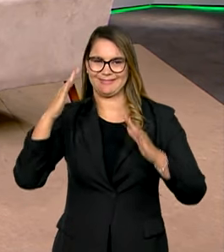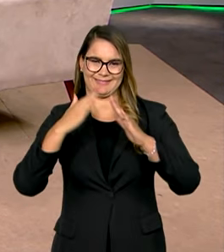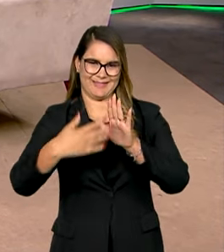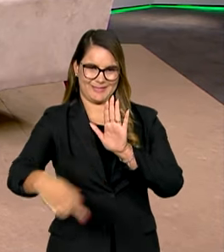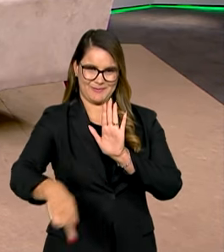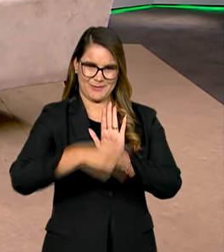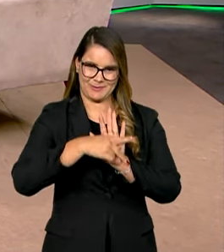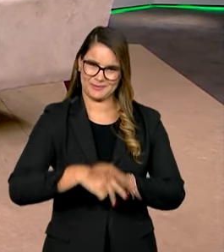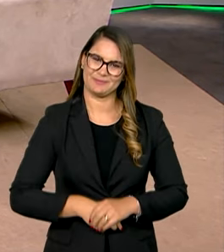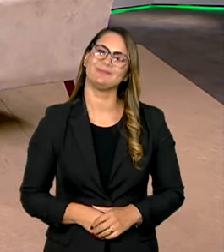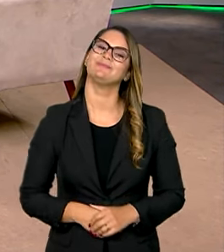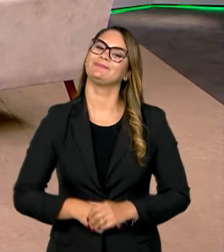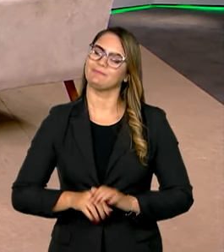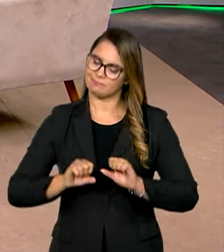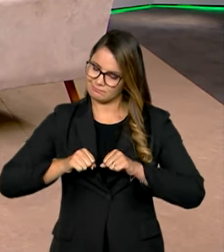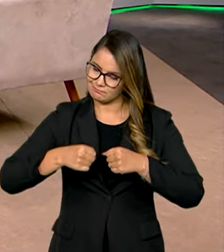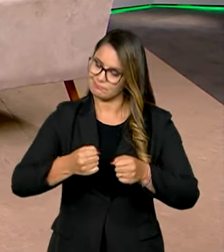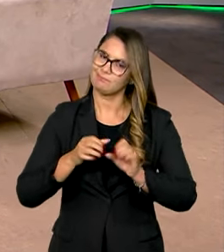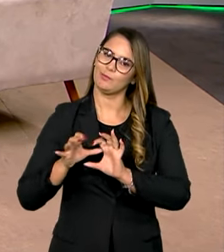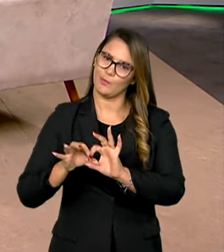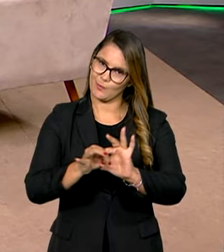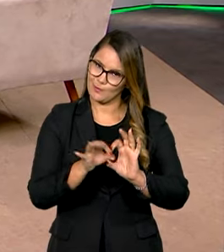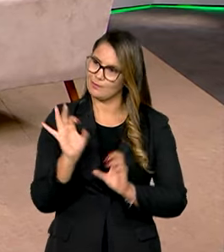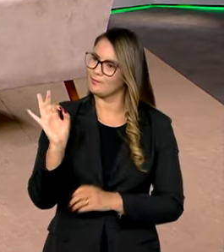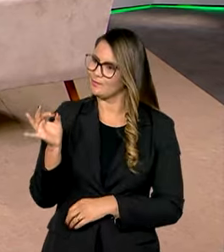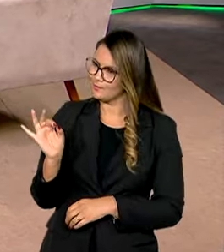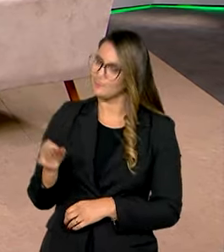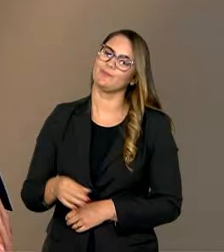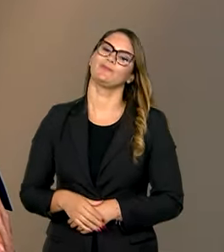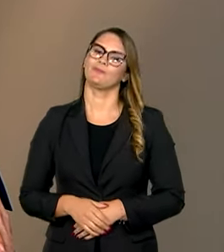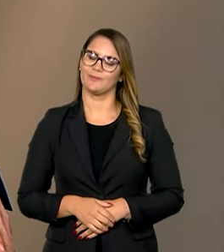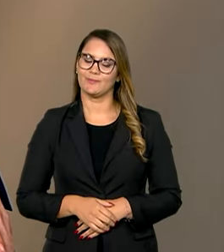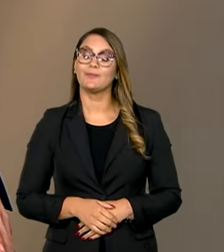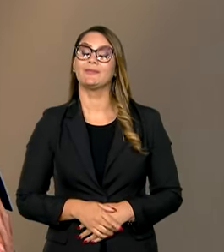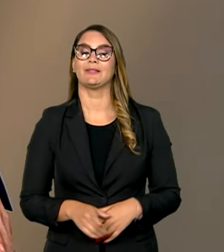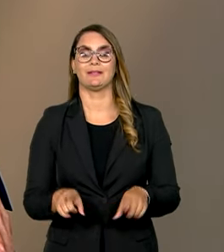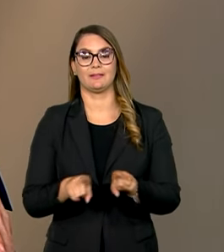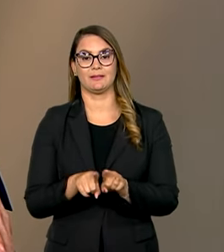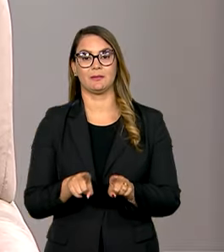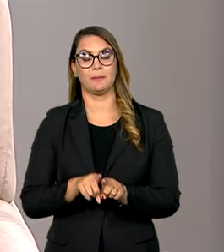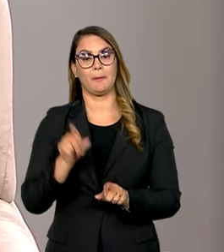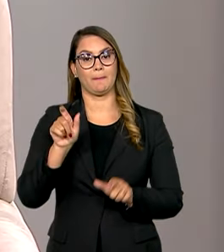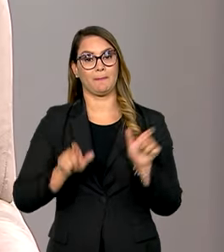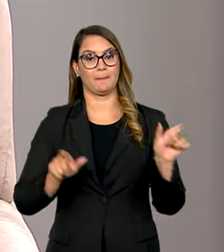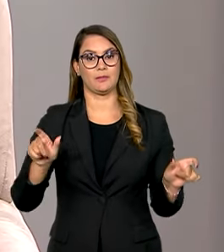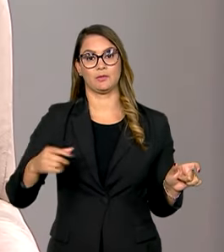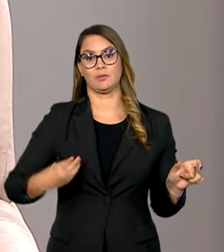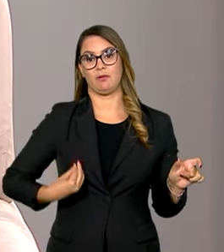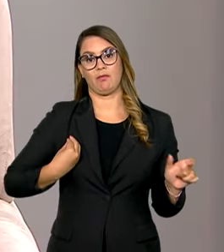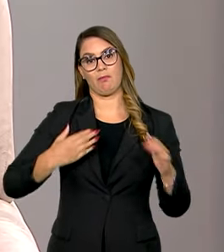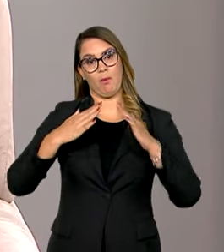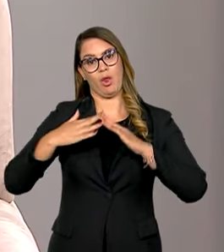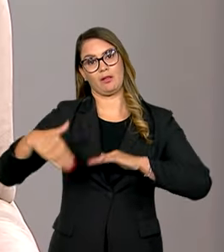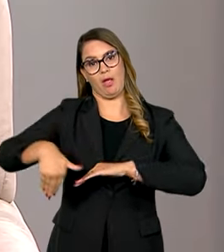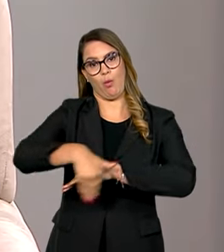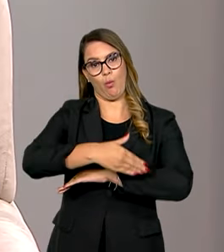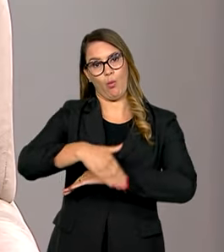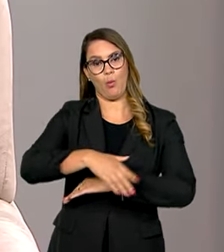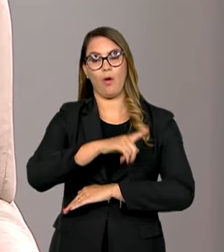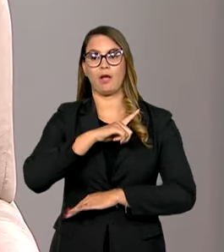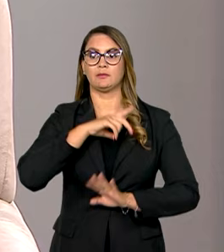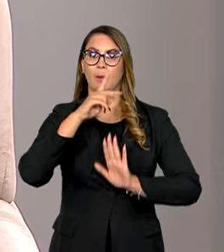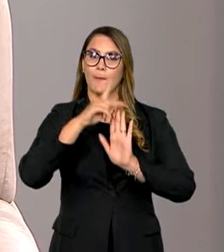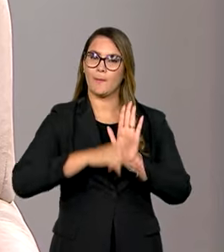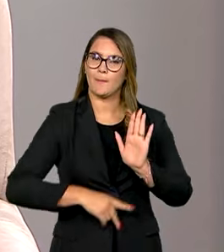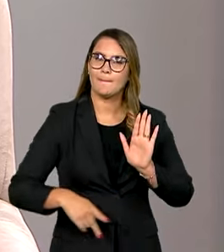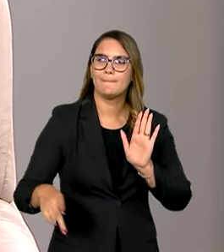Unir os esforços, exatamente, como o senhor falou, né? Agora, tem também, ministro, a questão das pessoas que vivem em situação de rua e, para isso, existe um programa